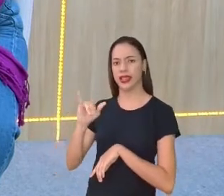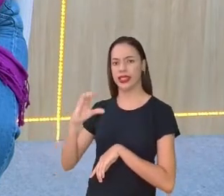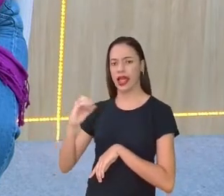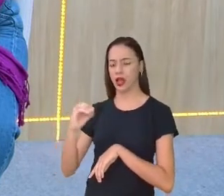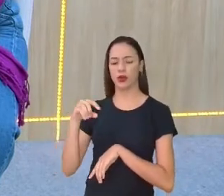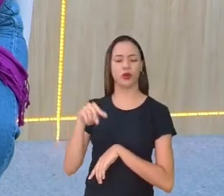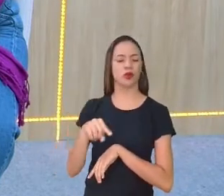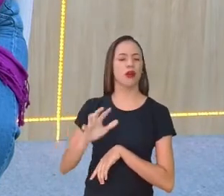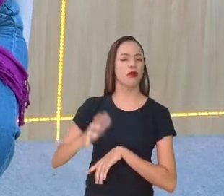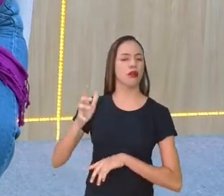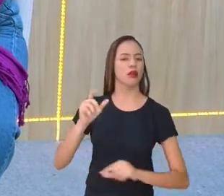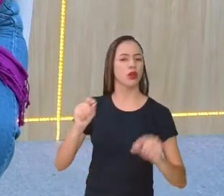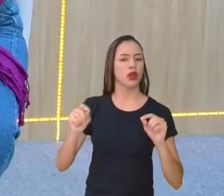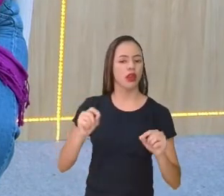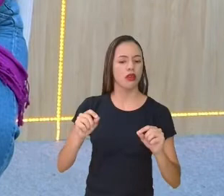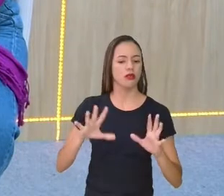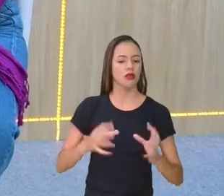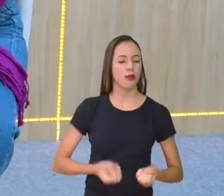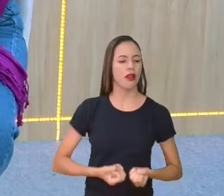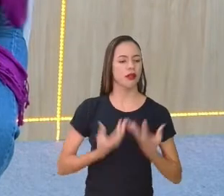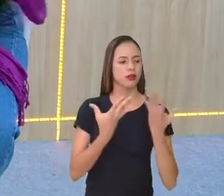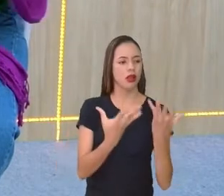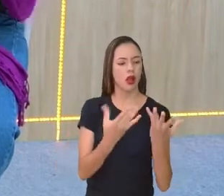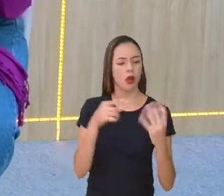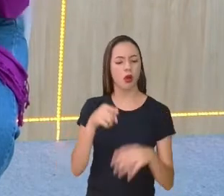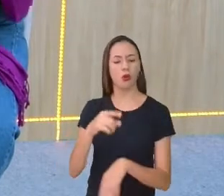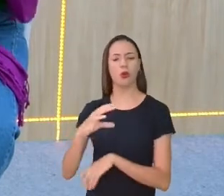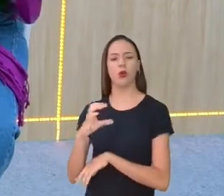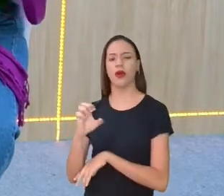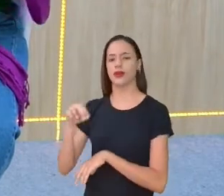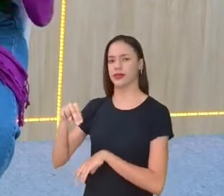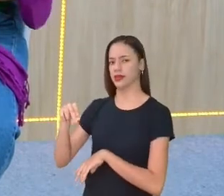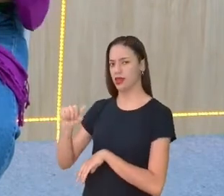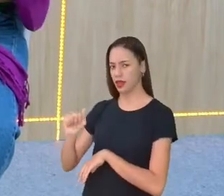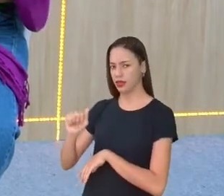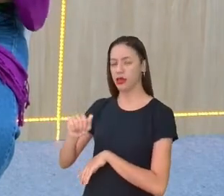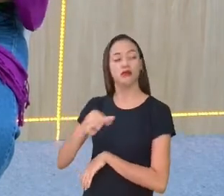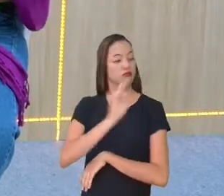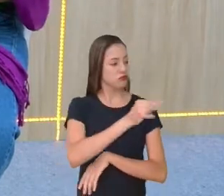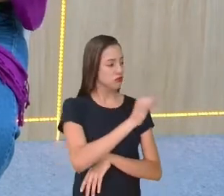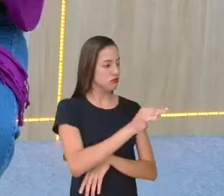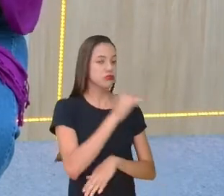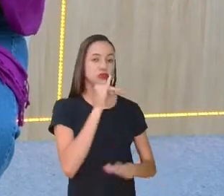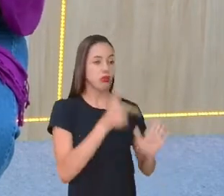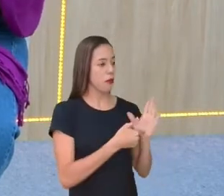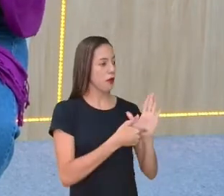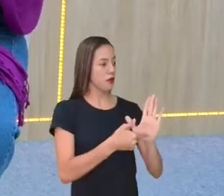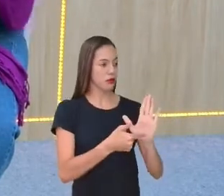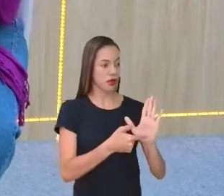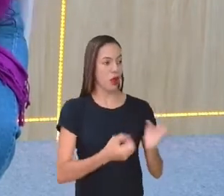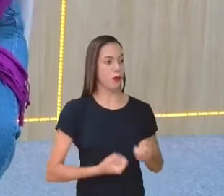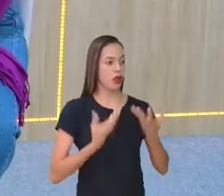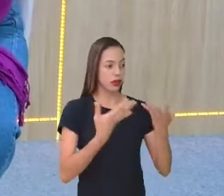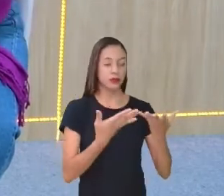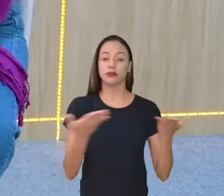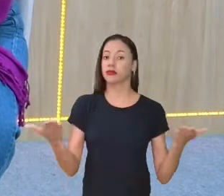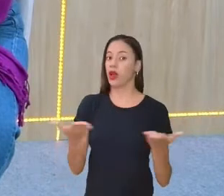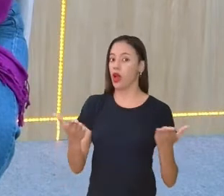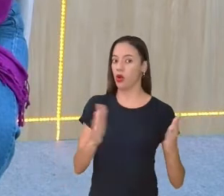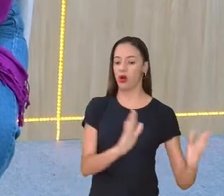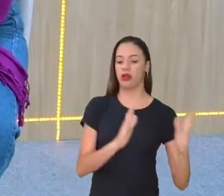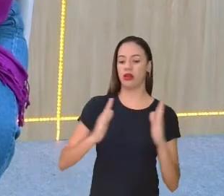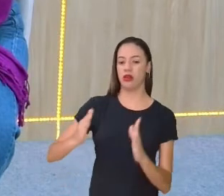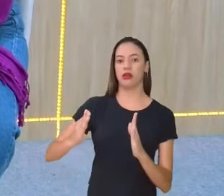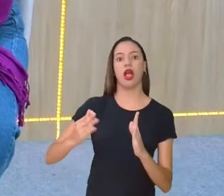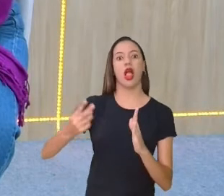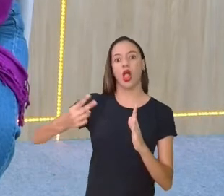uma expressão. Uma não é? expressão, uma apresentação, não é? Isso. Agora, no módulo 2, a